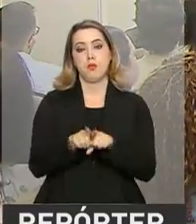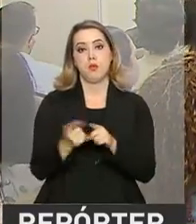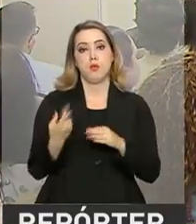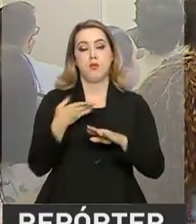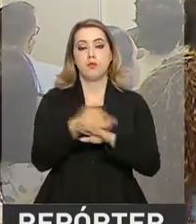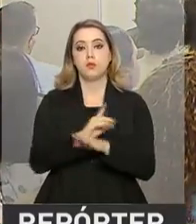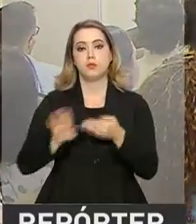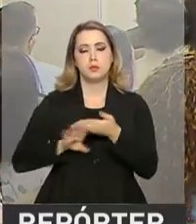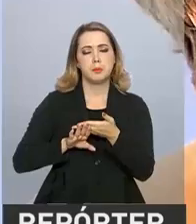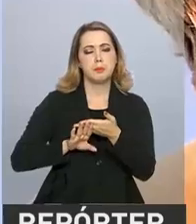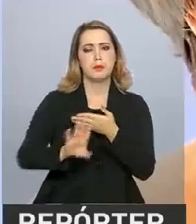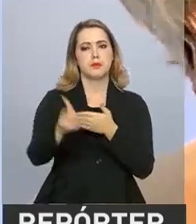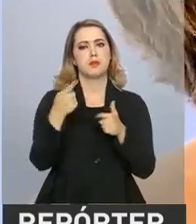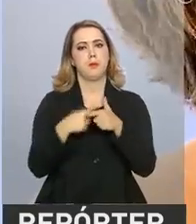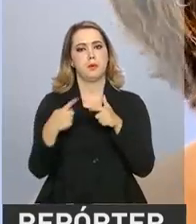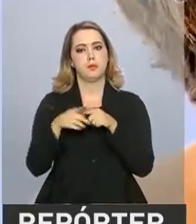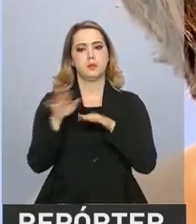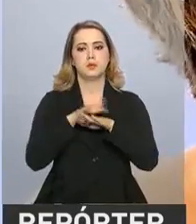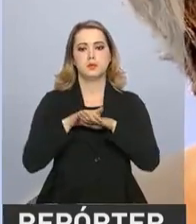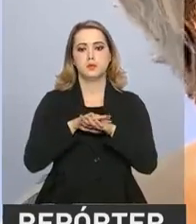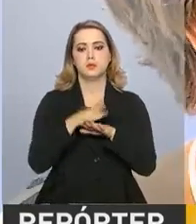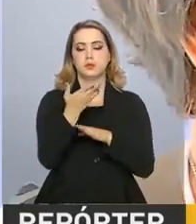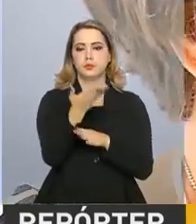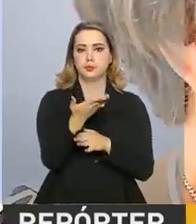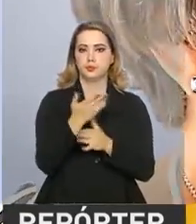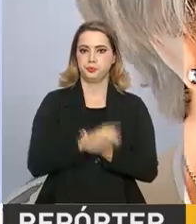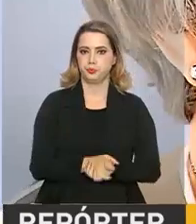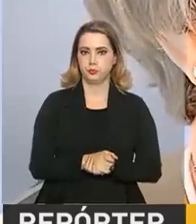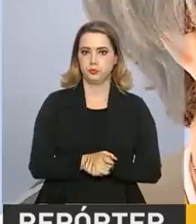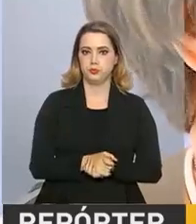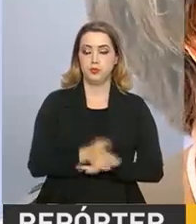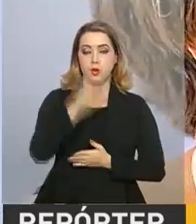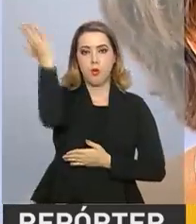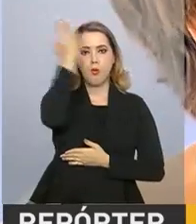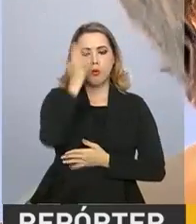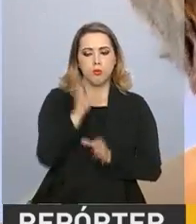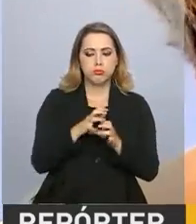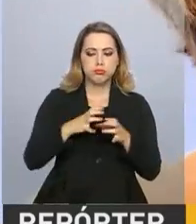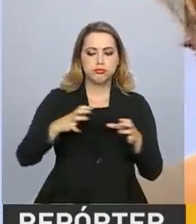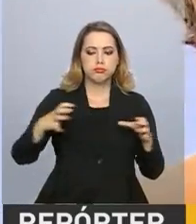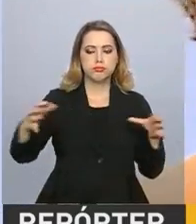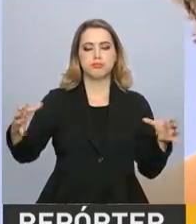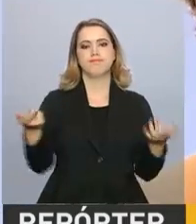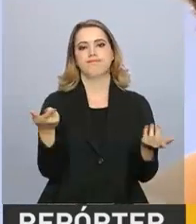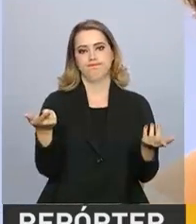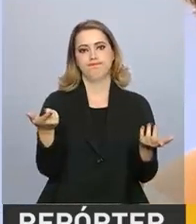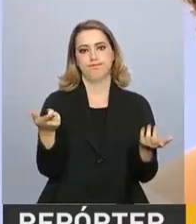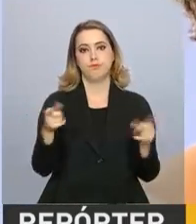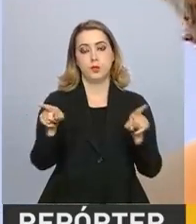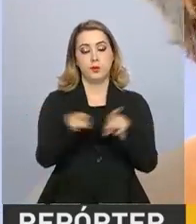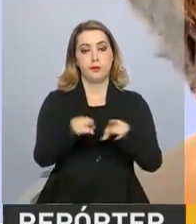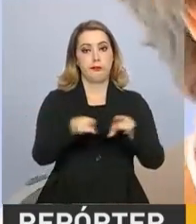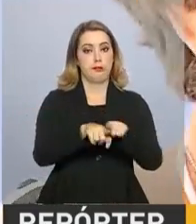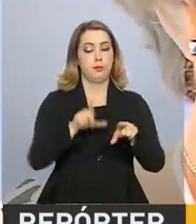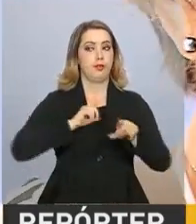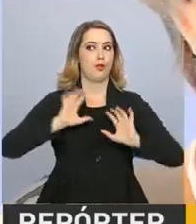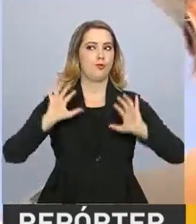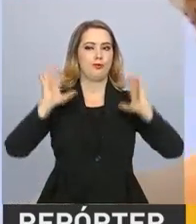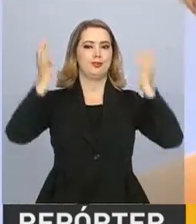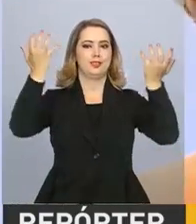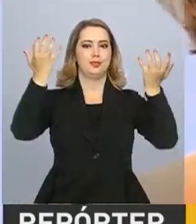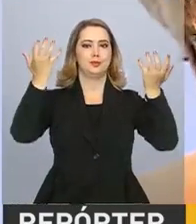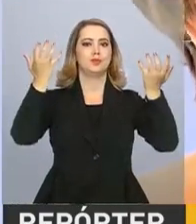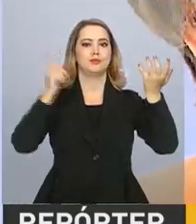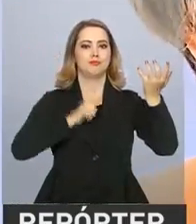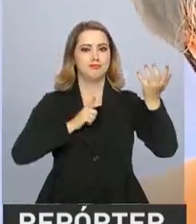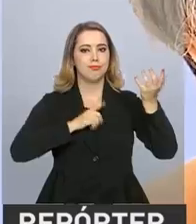ao combate da doença. O Brasil é muito grande, né? O clima favorece a existência do